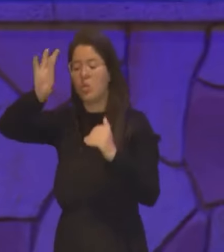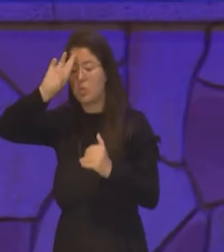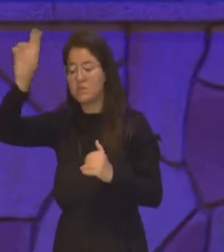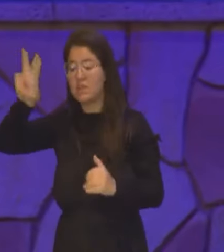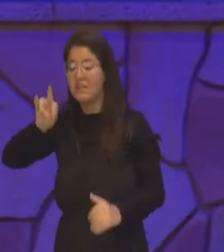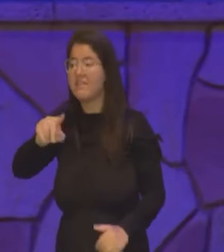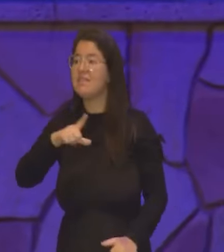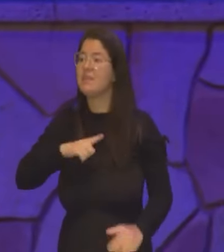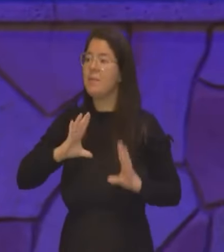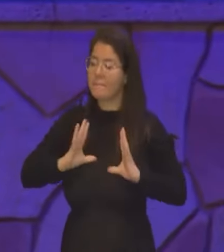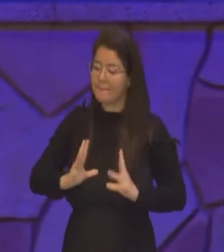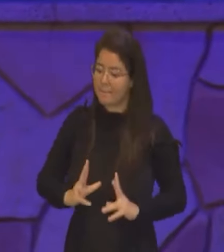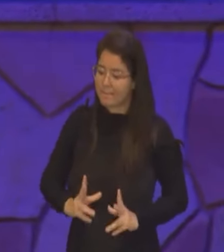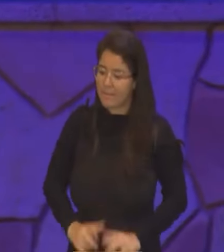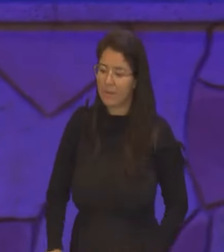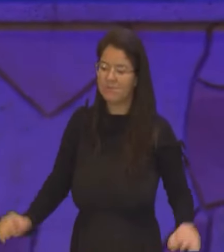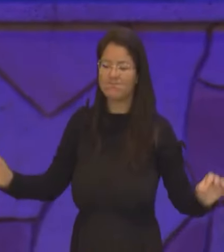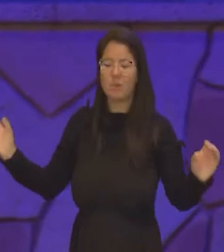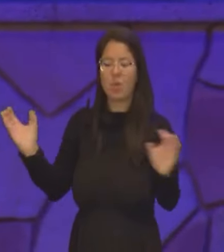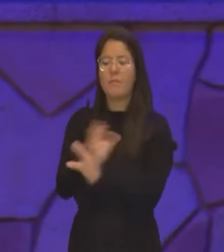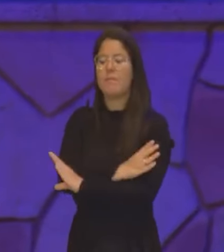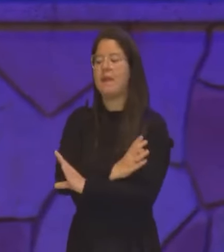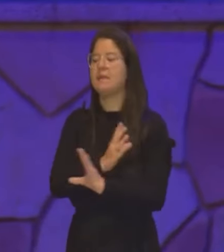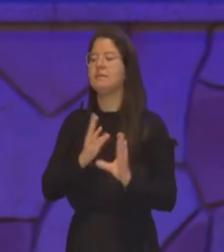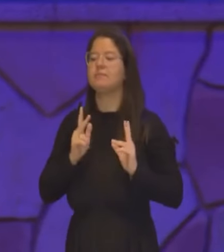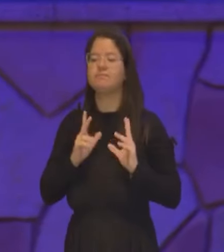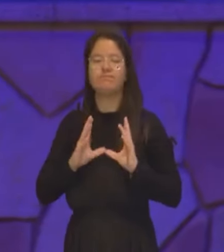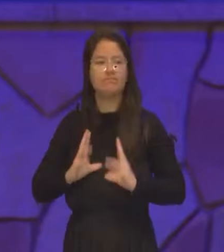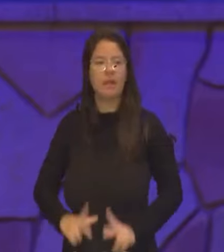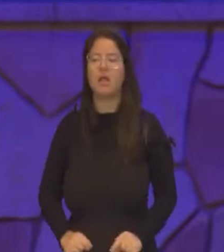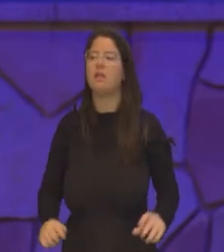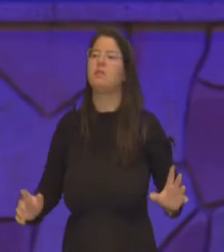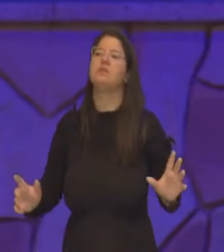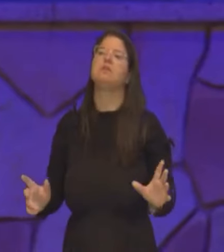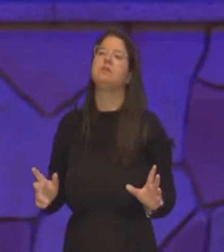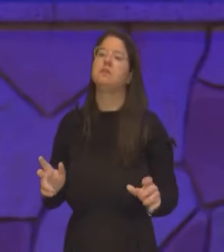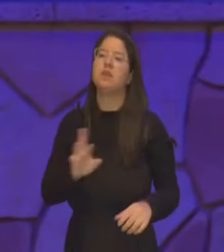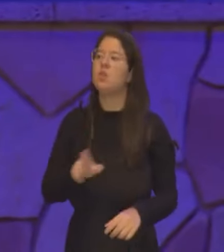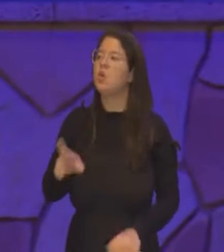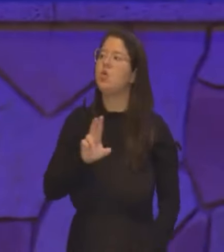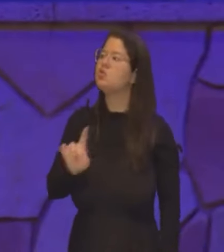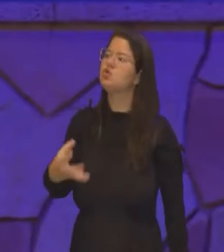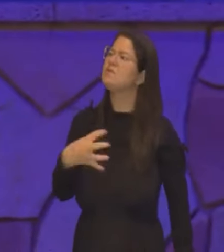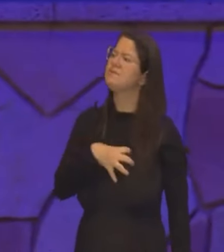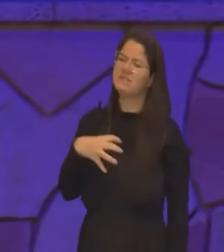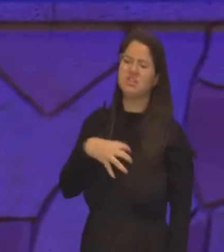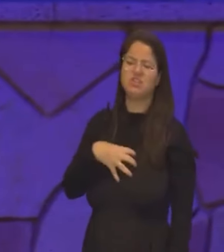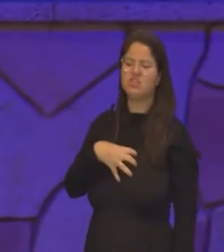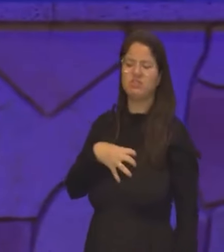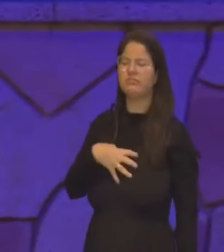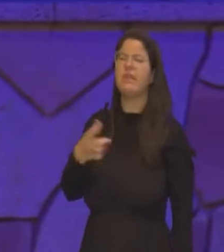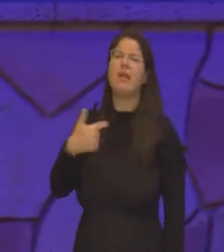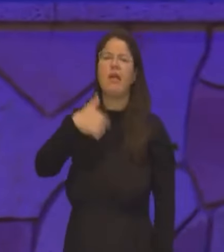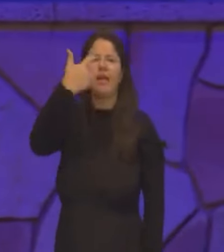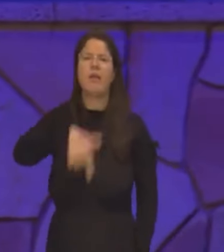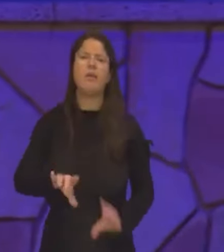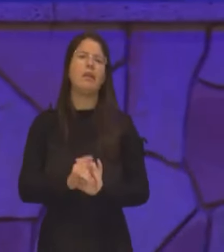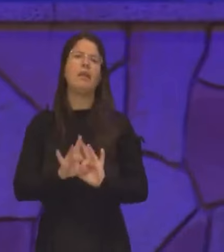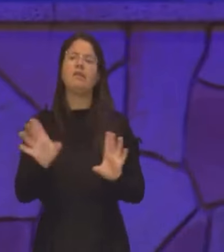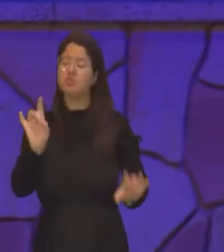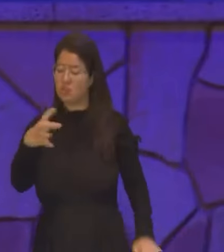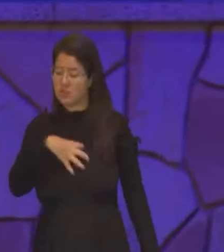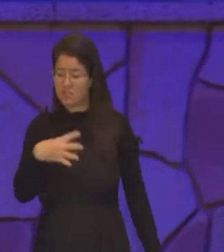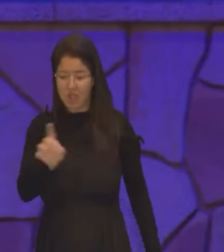terá uma purificação completa, não apenas de uma sensação de que eu sou livre em